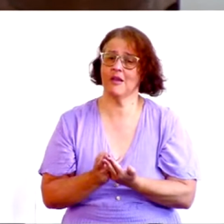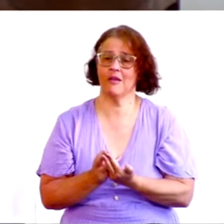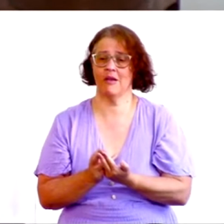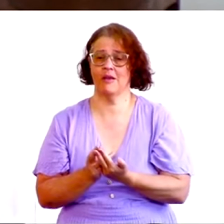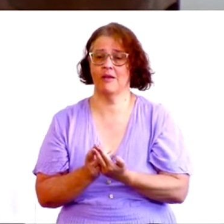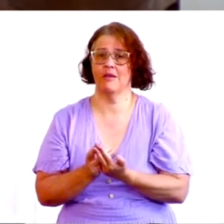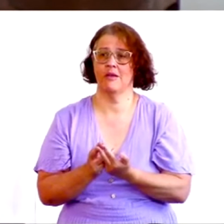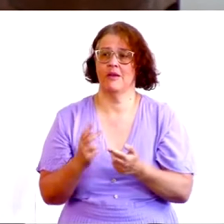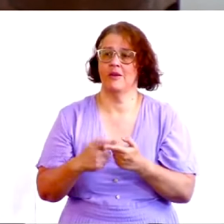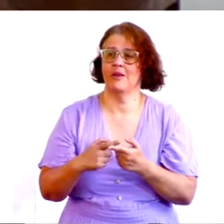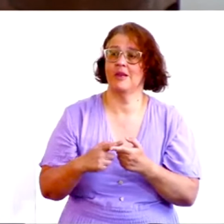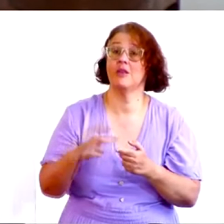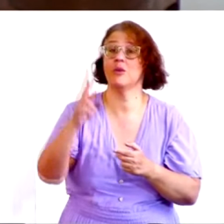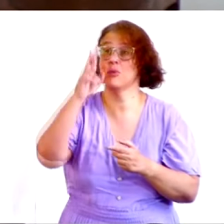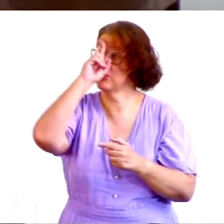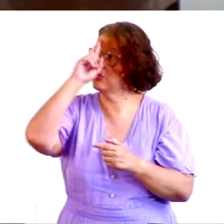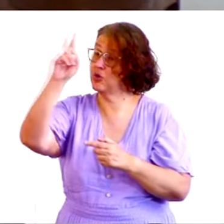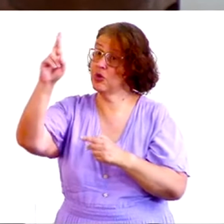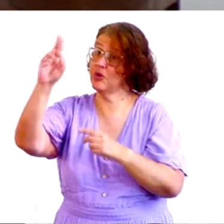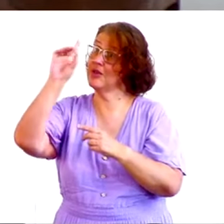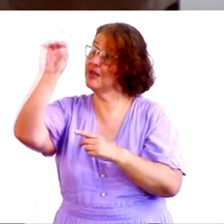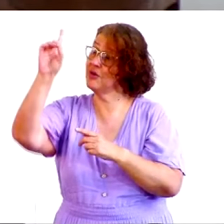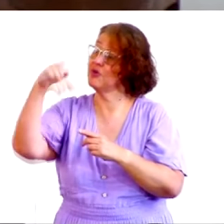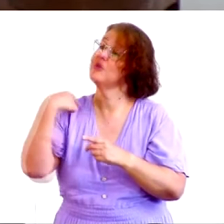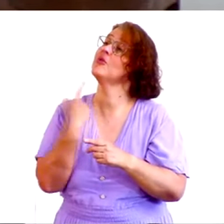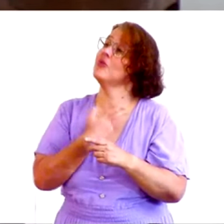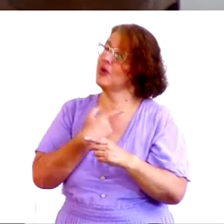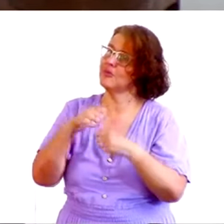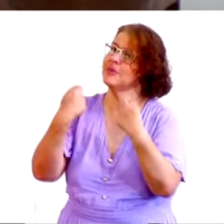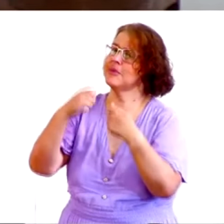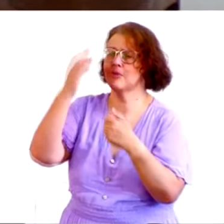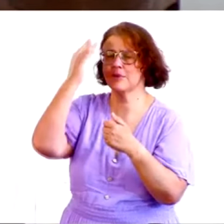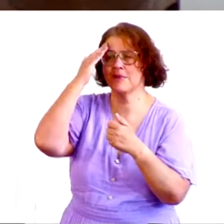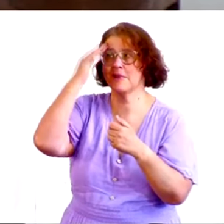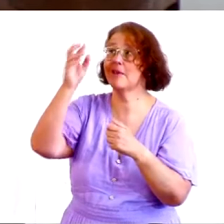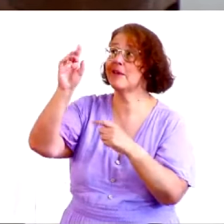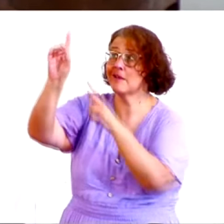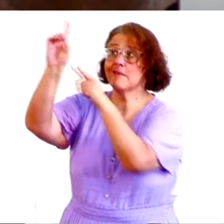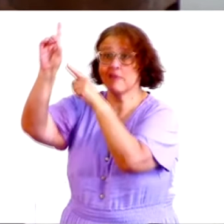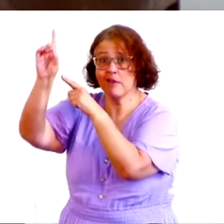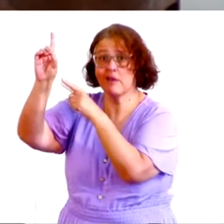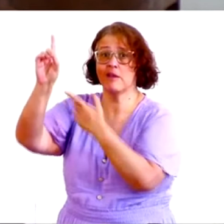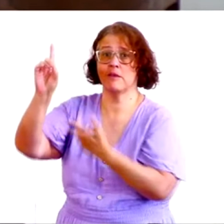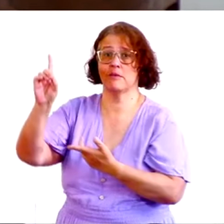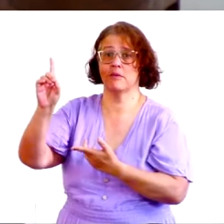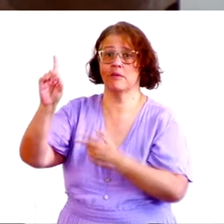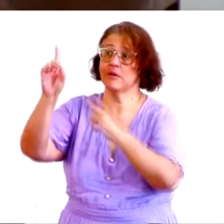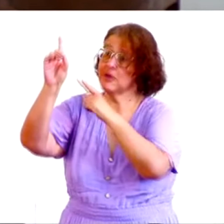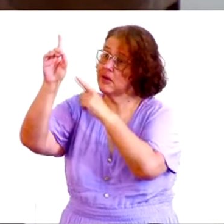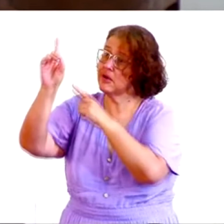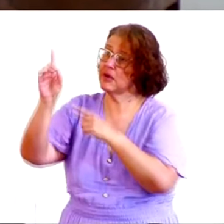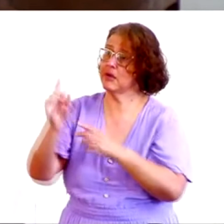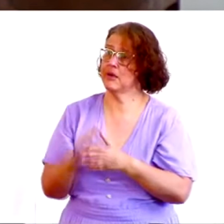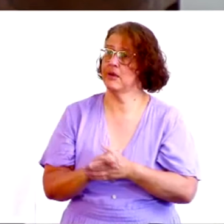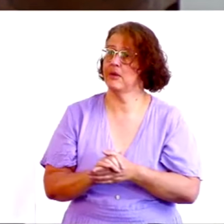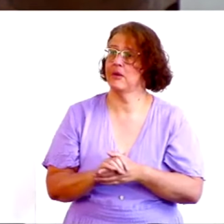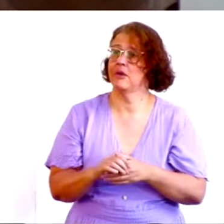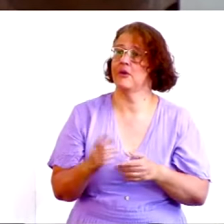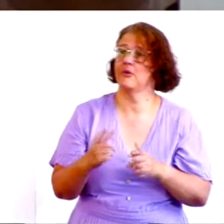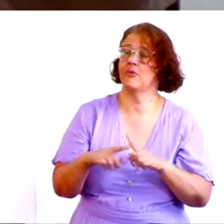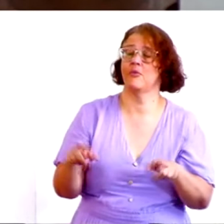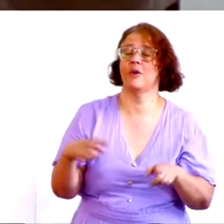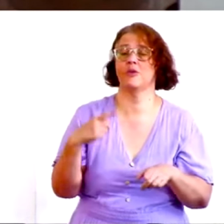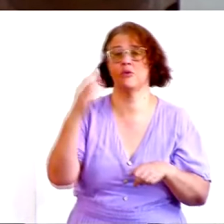Senhor Deus deve ser reconhecido por nós como Deus e a oração é uma das Ferramentas para isso mas os irmãos